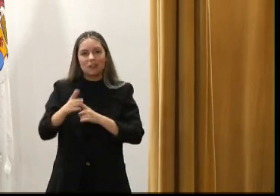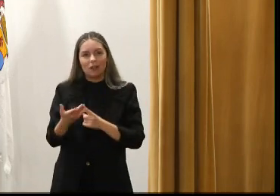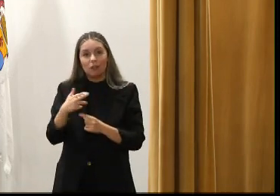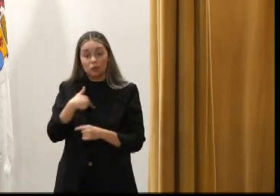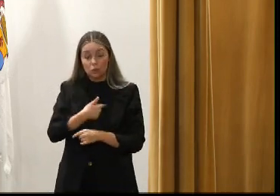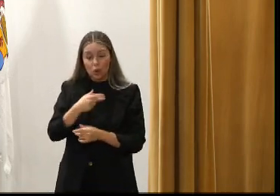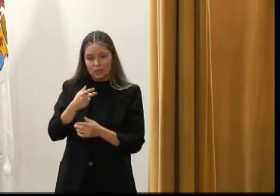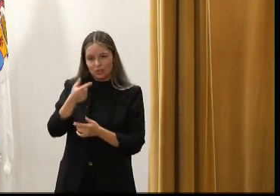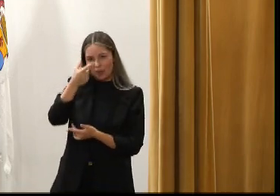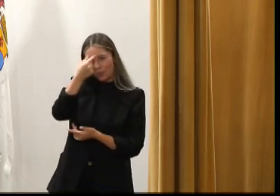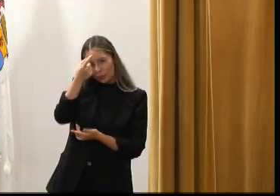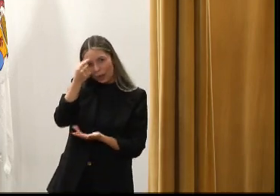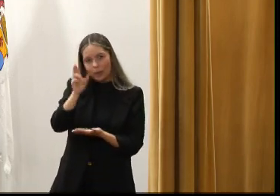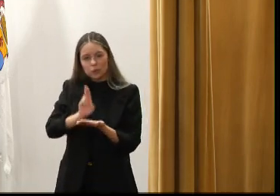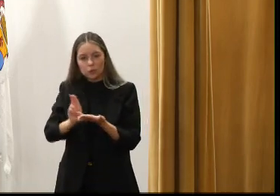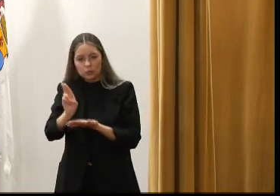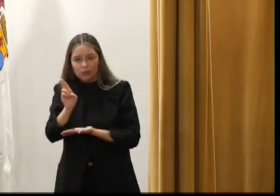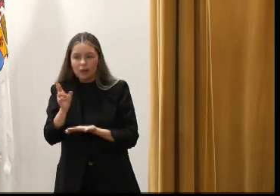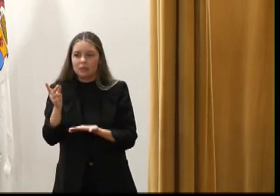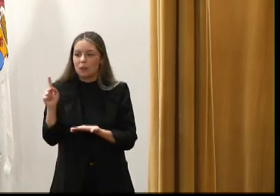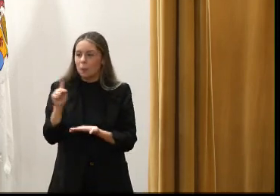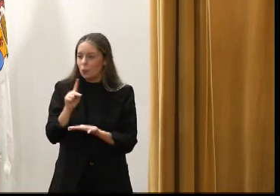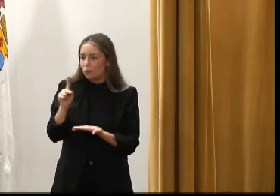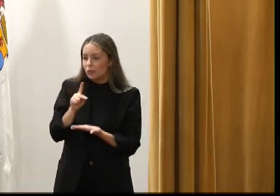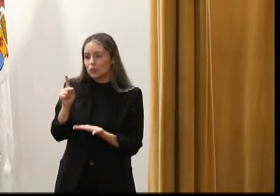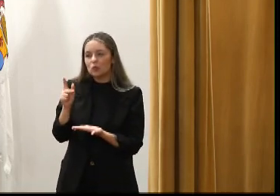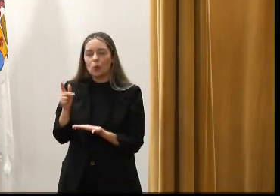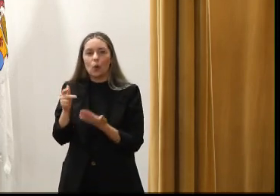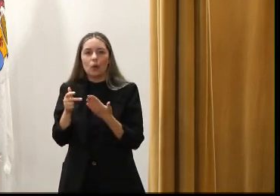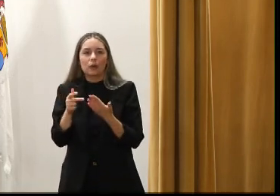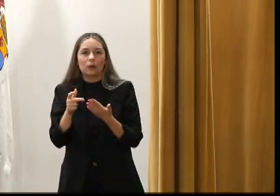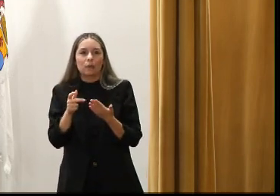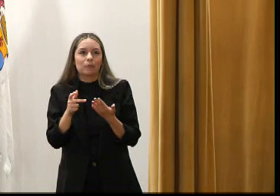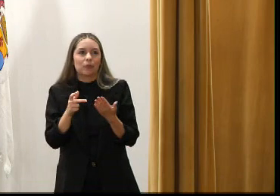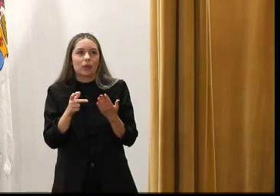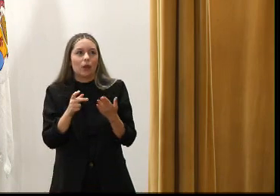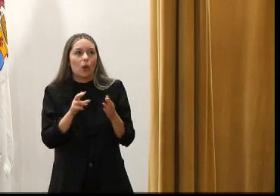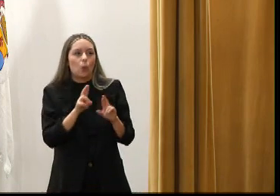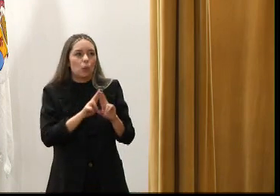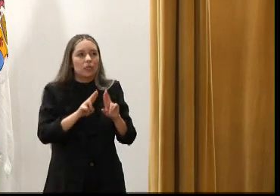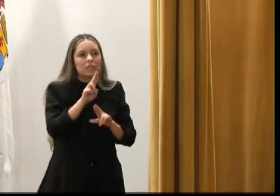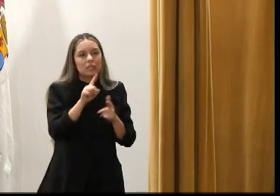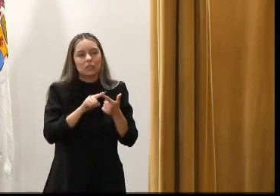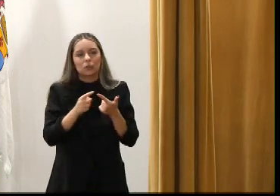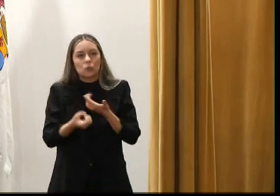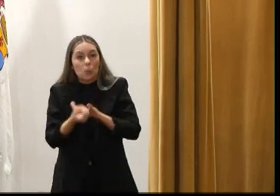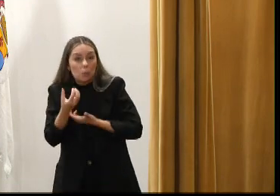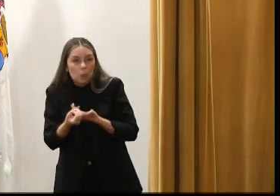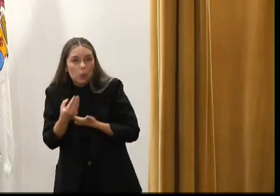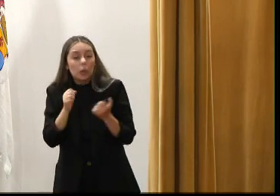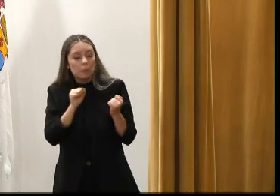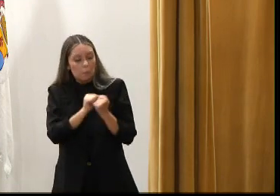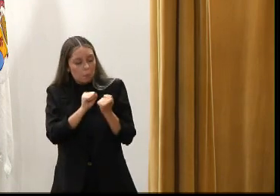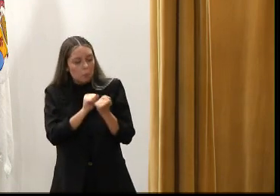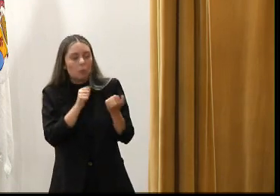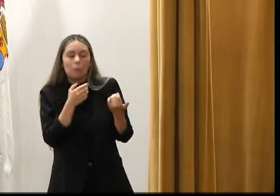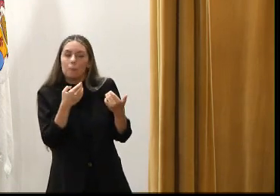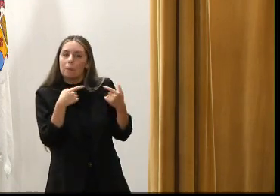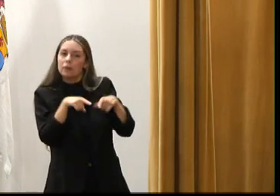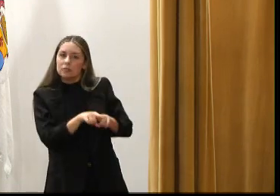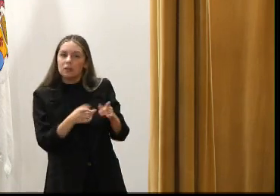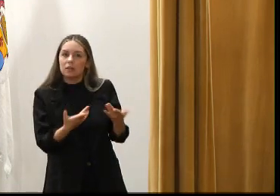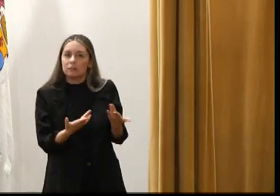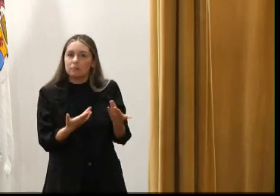na universidade, professor Delton da Unicinos e da PUC, né? Nós podemos fazer isso com eles. Eu me lembro que no